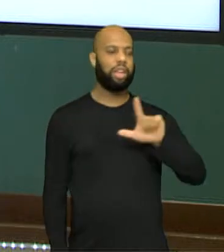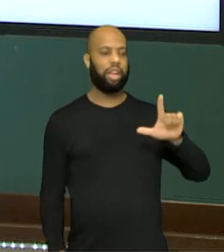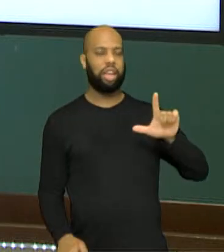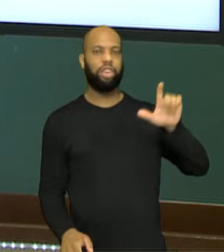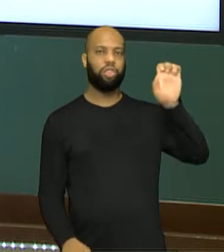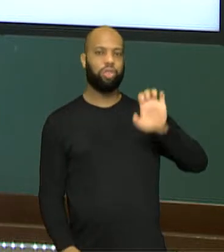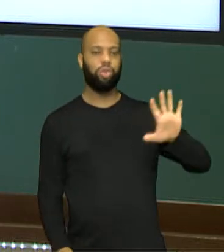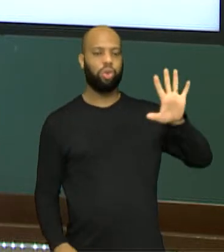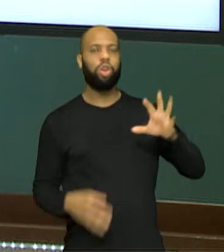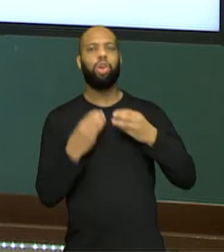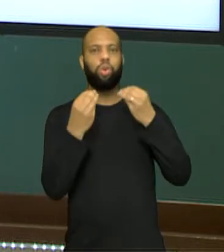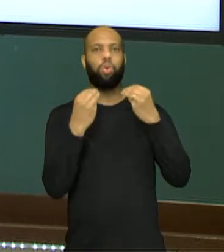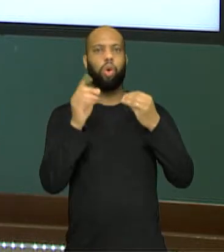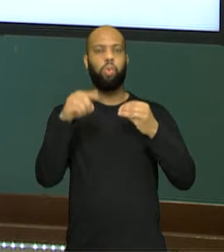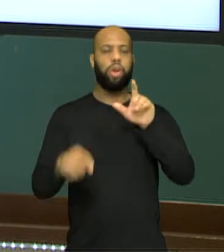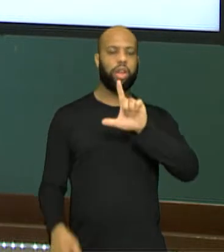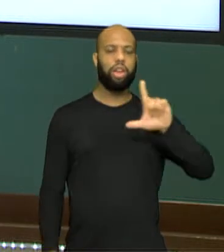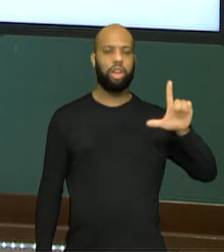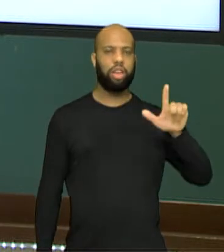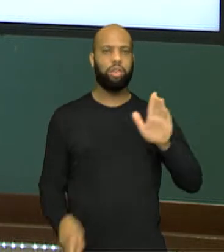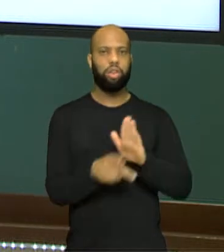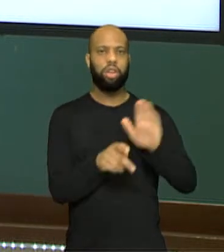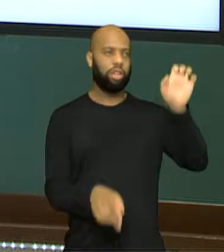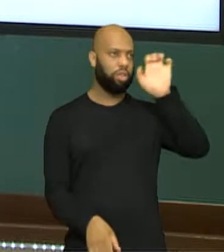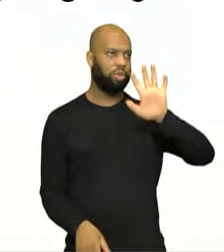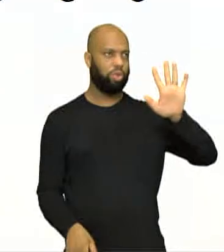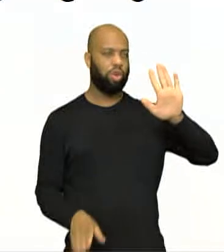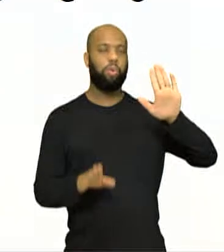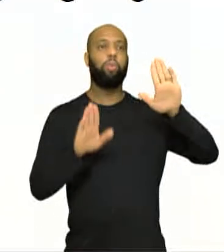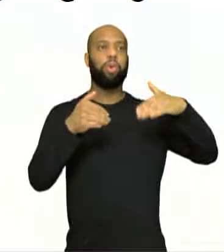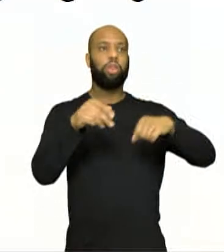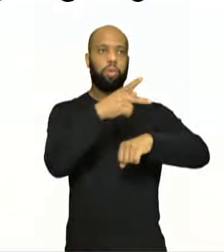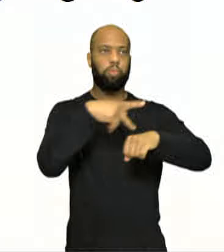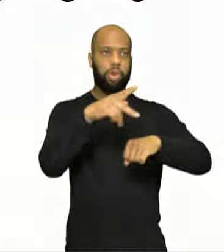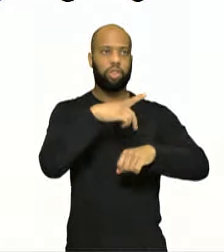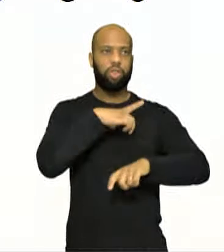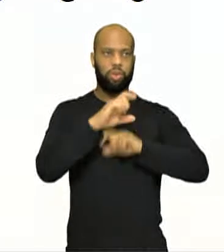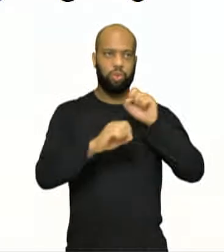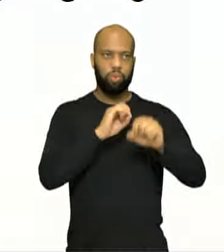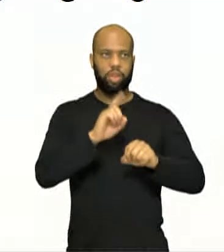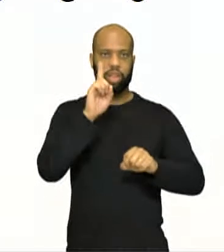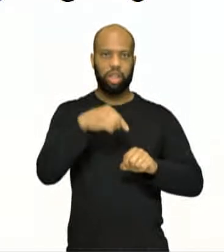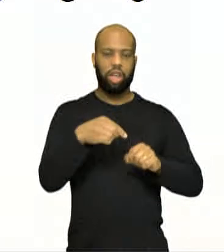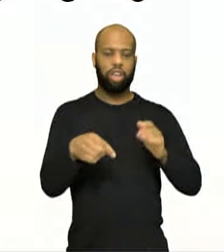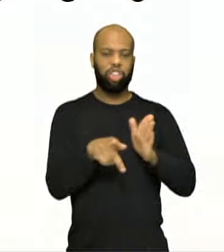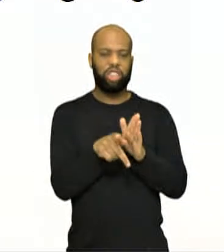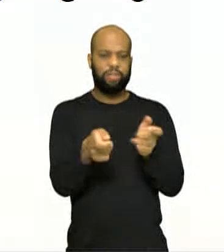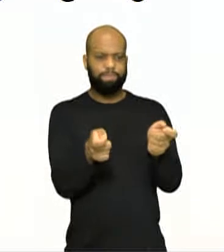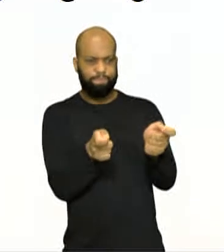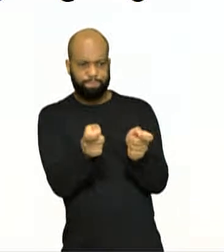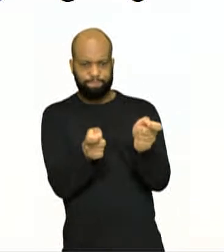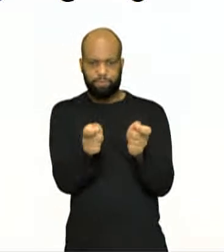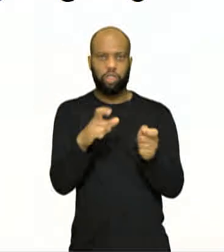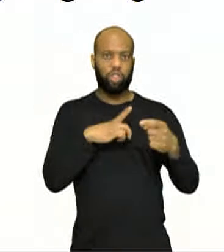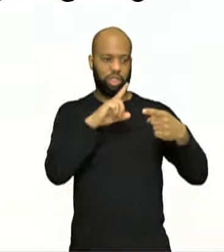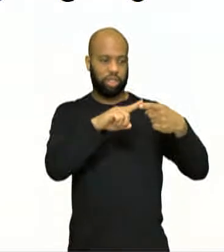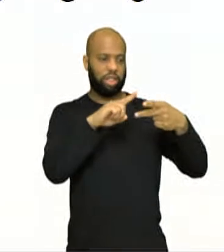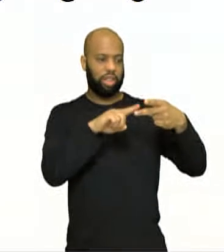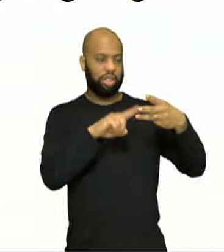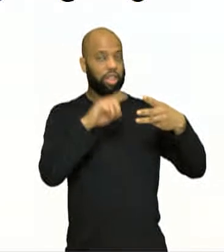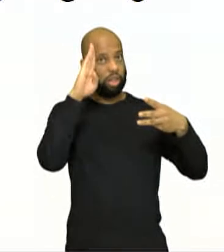chega nessa classificação de leste europeu? Os países do leste europeu haviam sido objeto de disputa das três